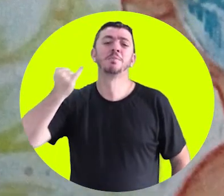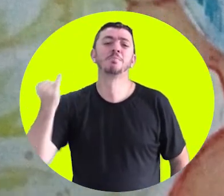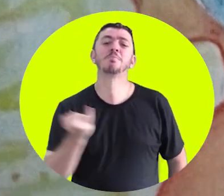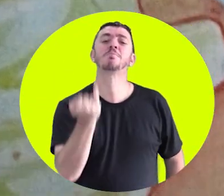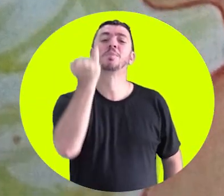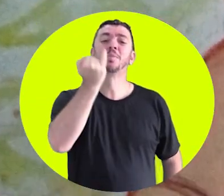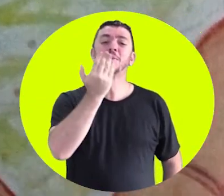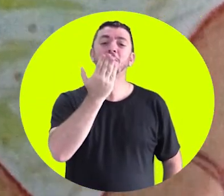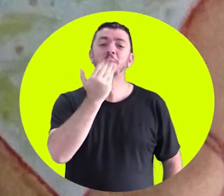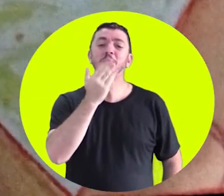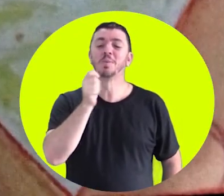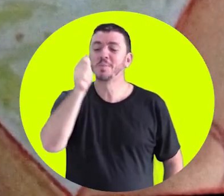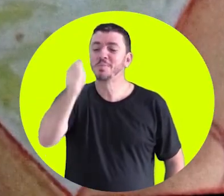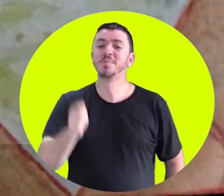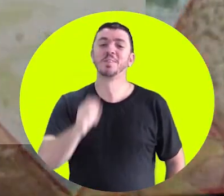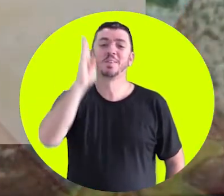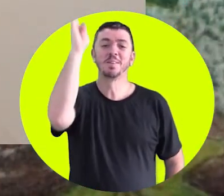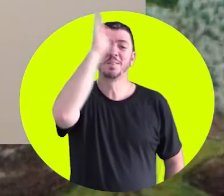dos índios brasileiros.